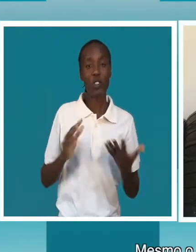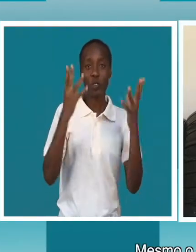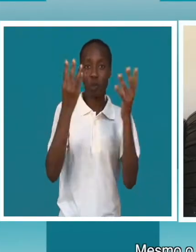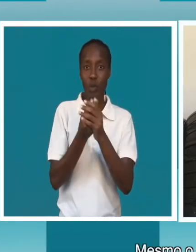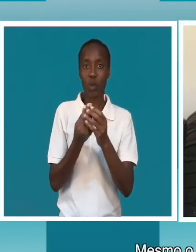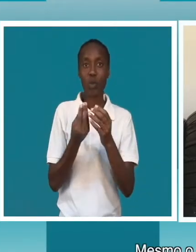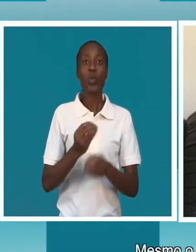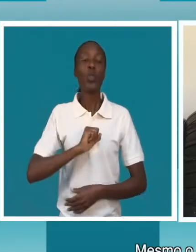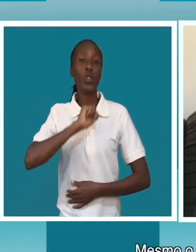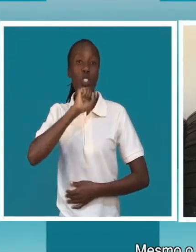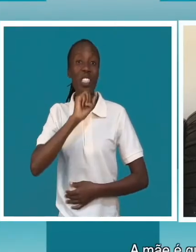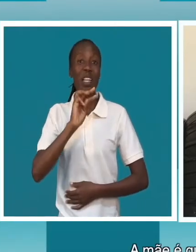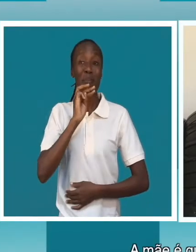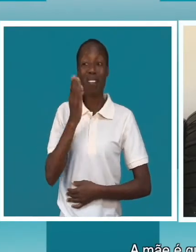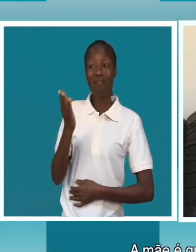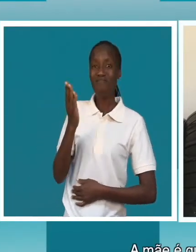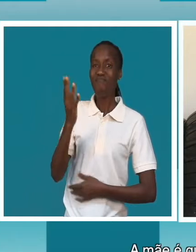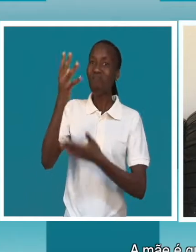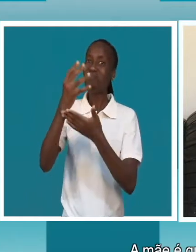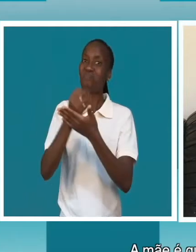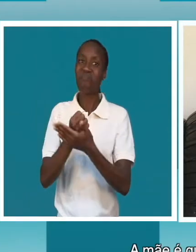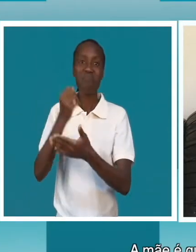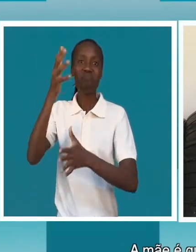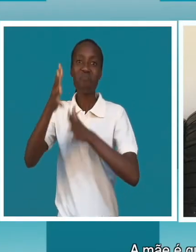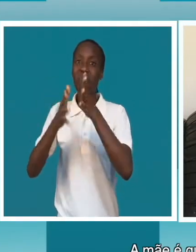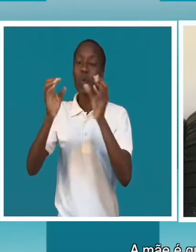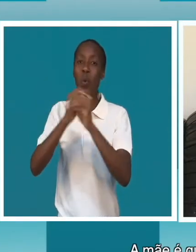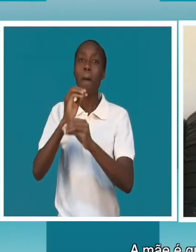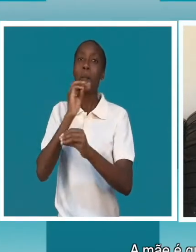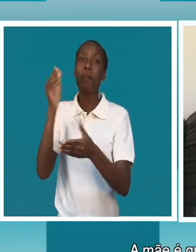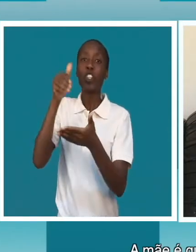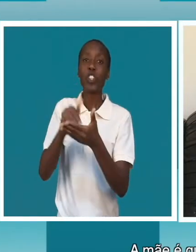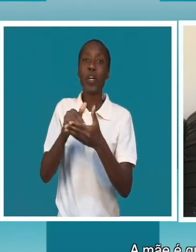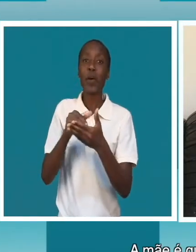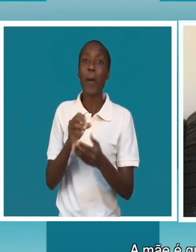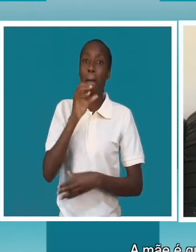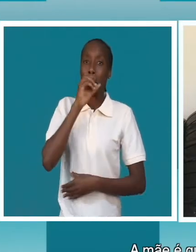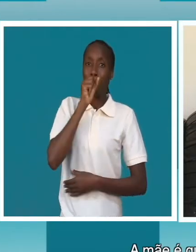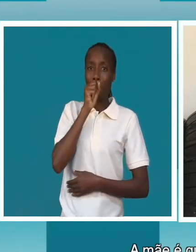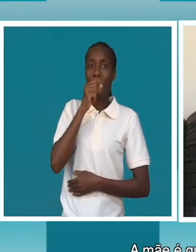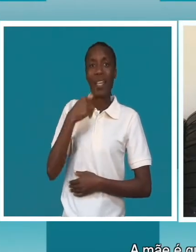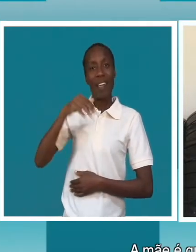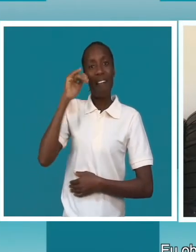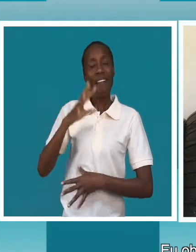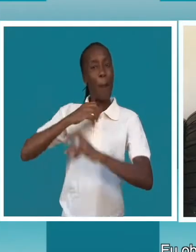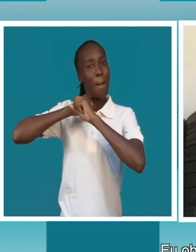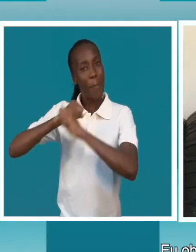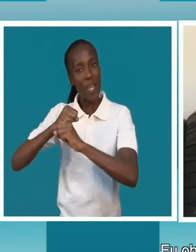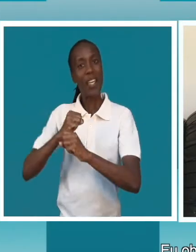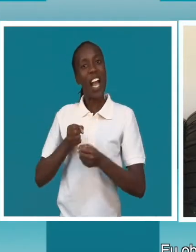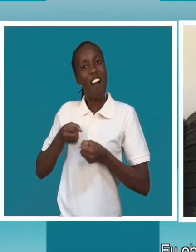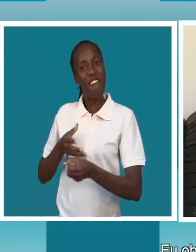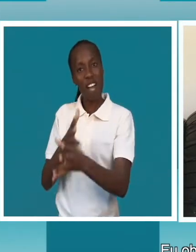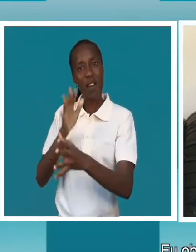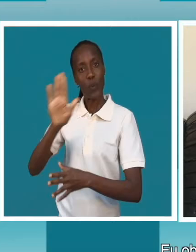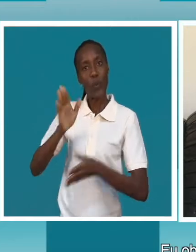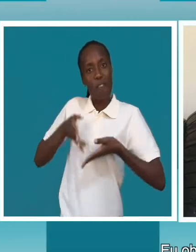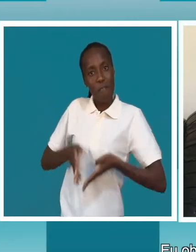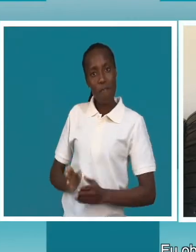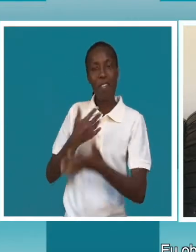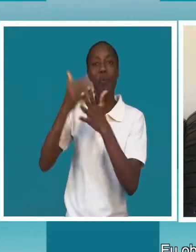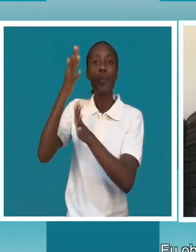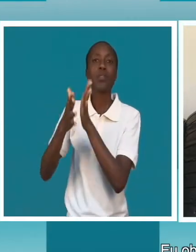vivemos entre nós com que a própria mãe que não consegue a mãe quando chega às vezes fica abalado e obrigou a ela fala com